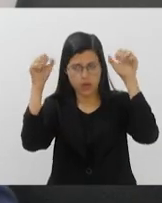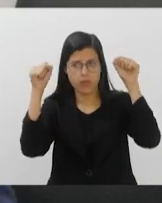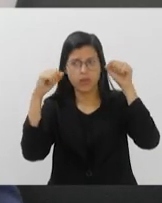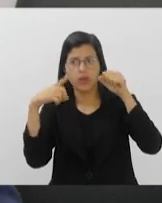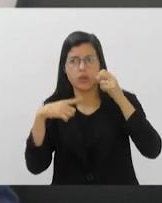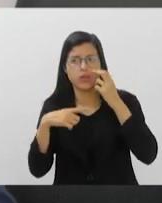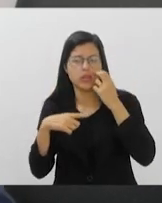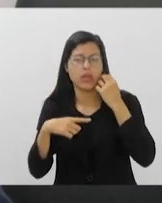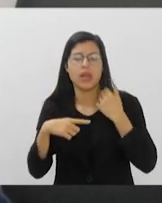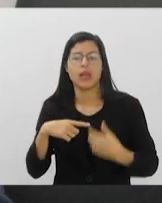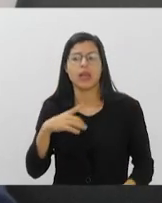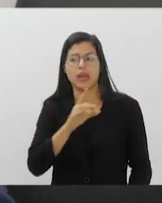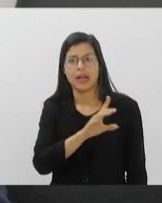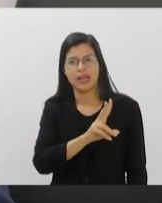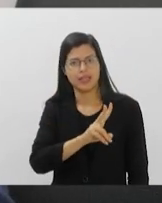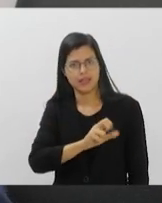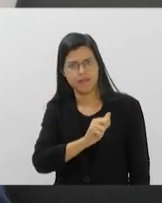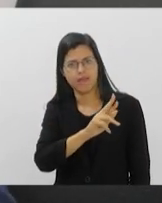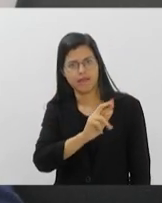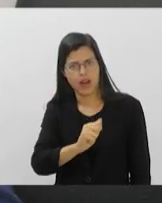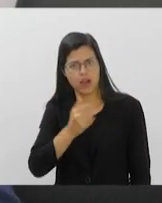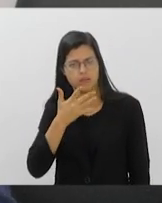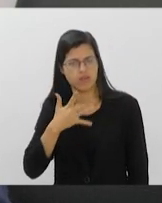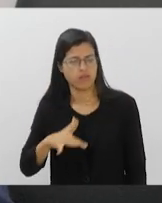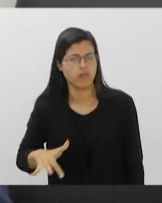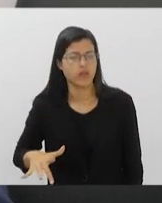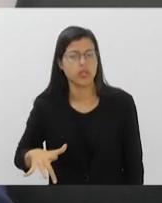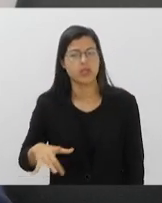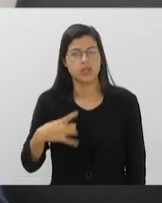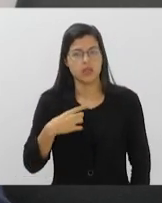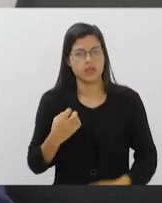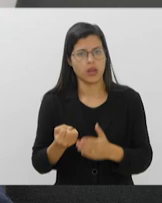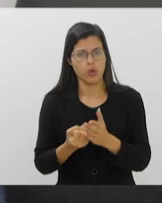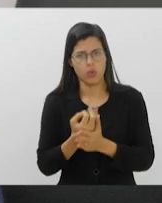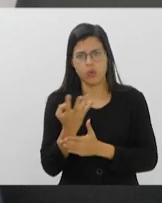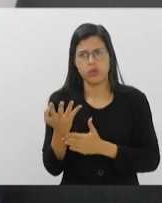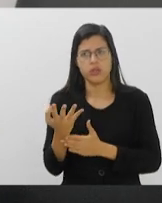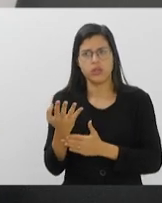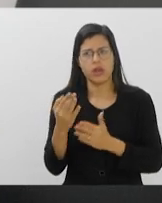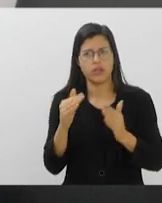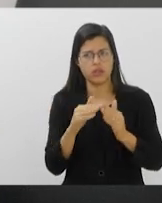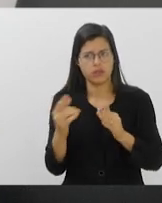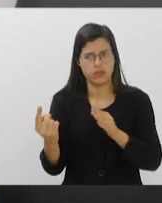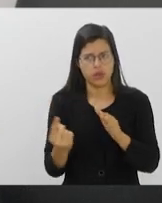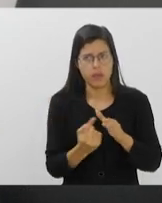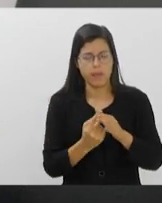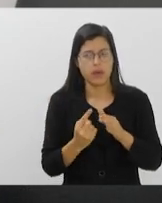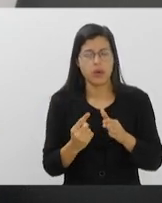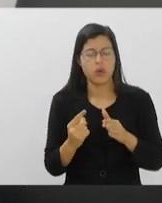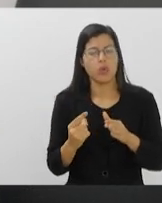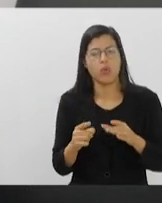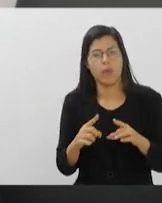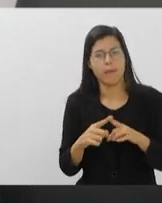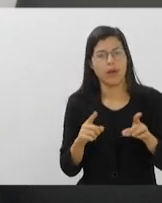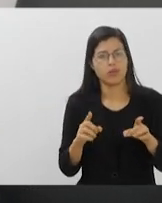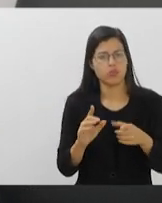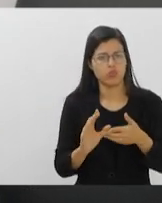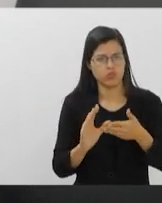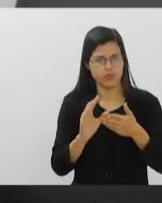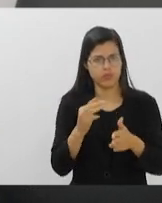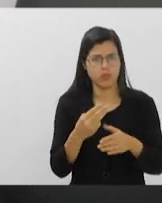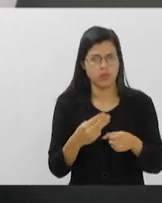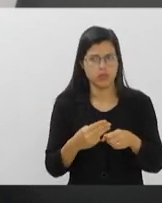Vara da Infância né a gente tem ali os números dos abrigos mas os conselhos municipais também vão ter lá todos